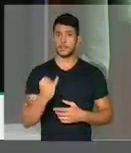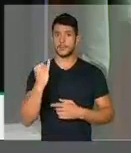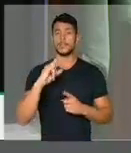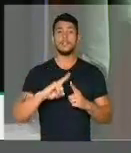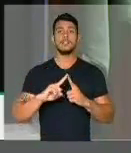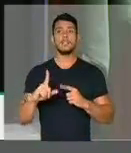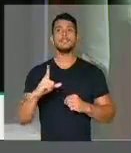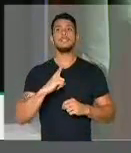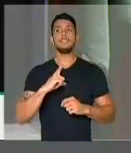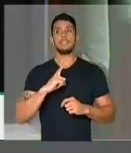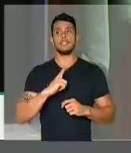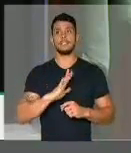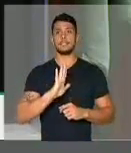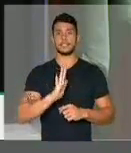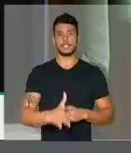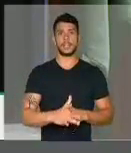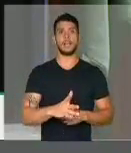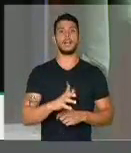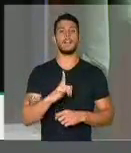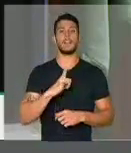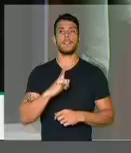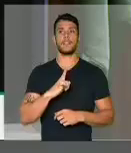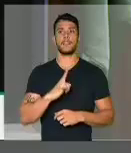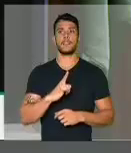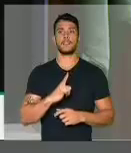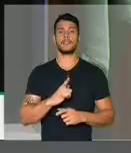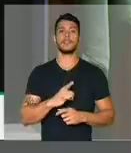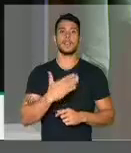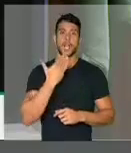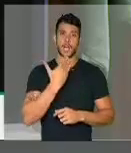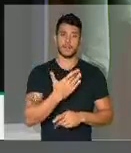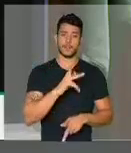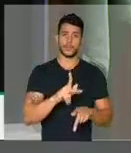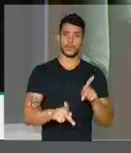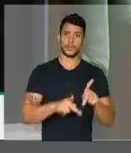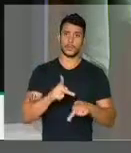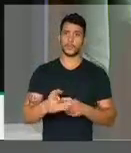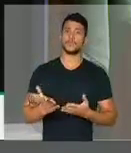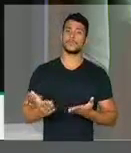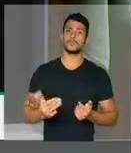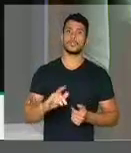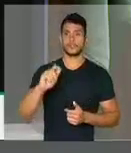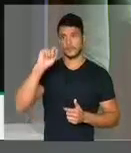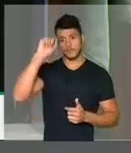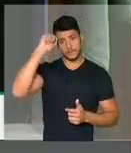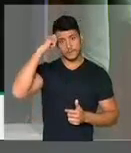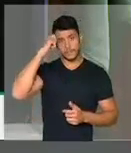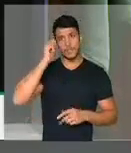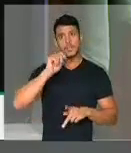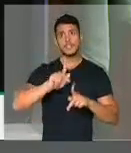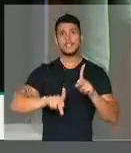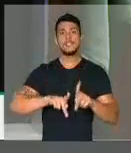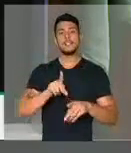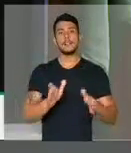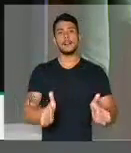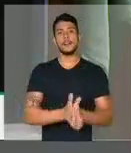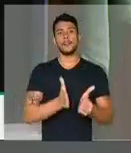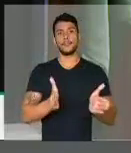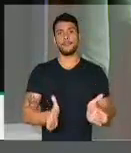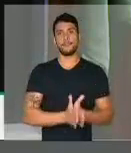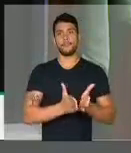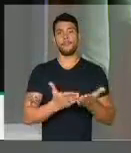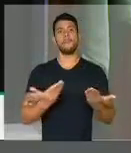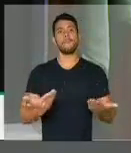que está do lado certo da história, do lado do povo, da juventude negra, do povo da periferia.